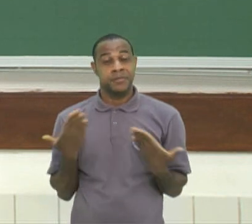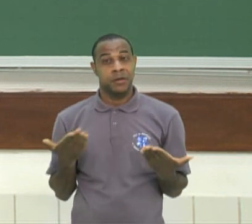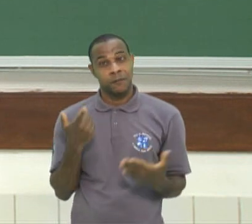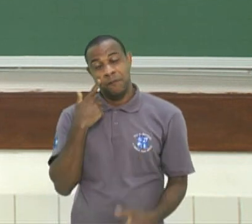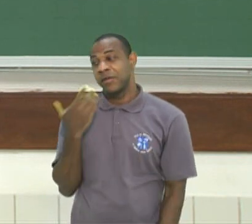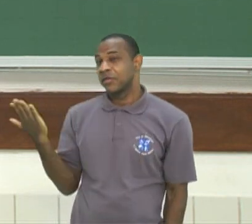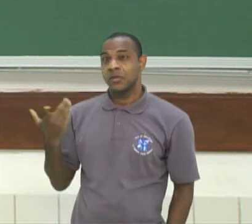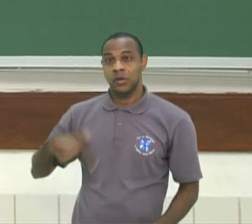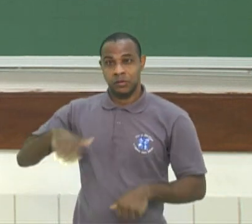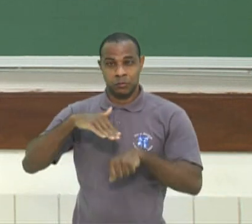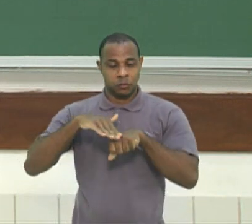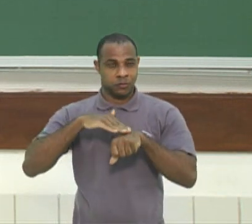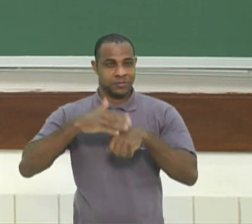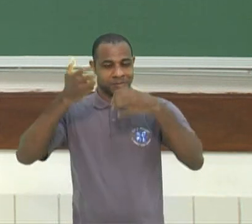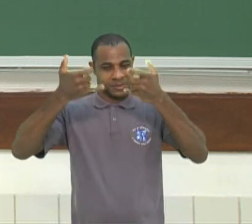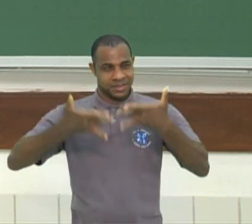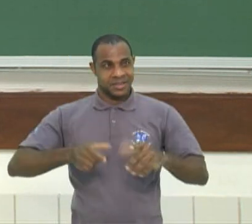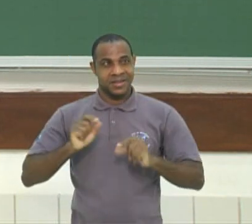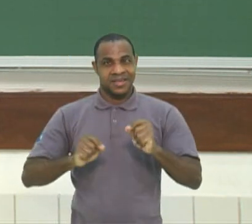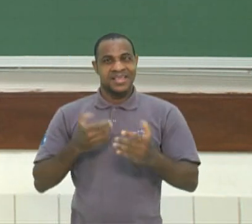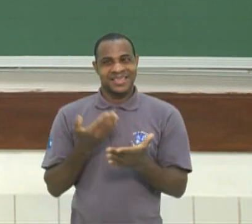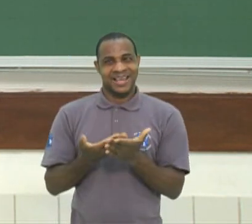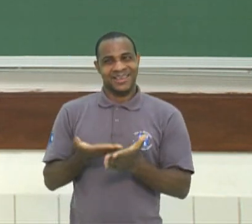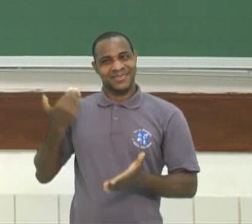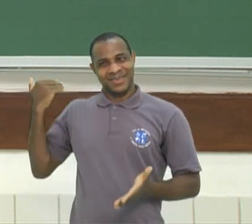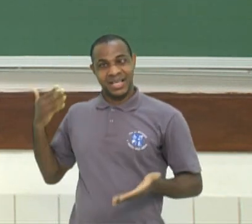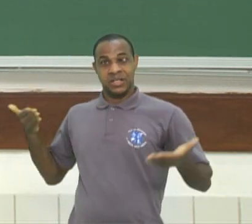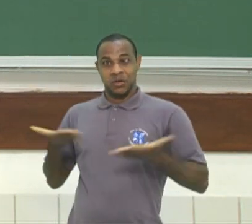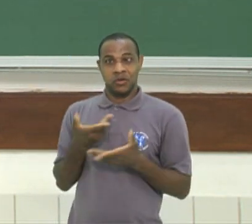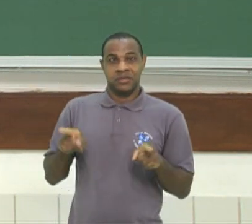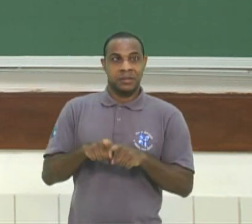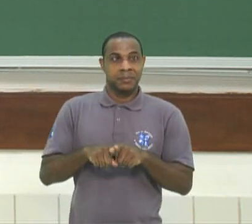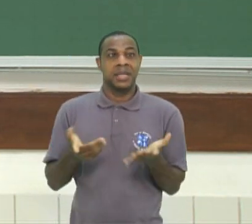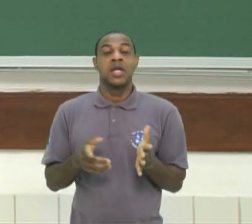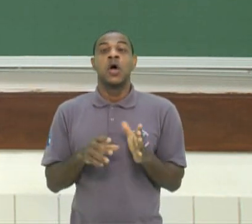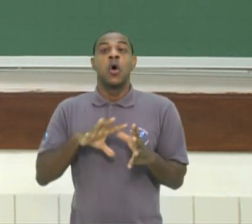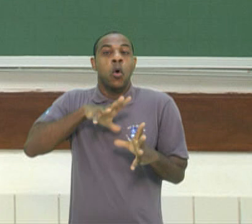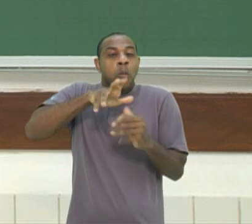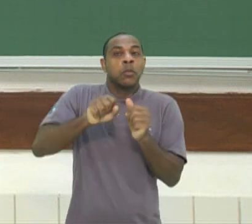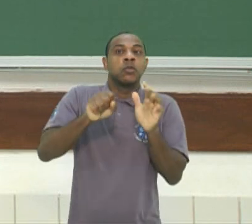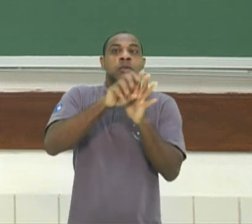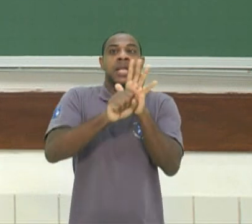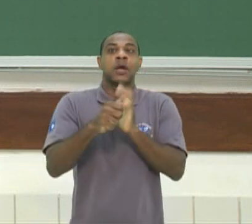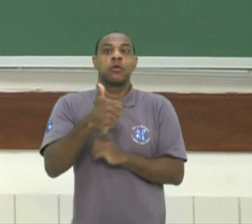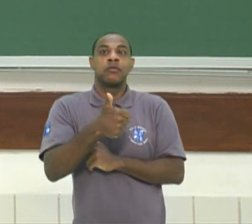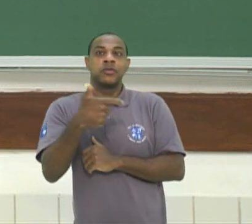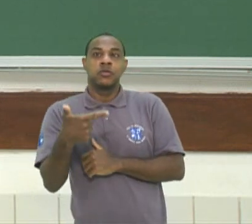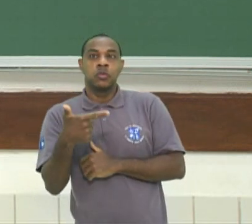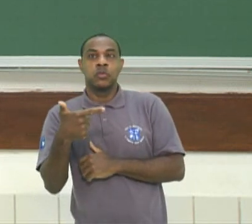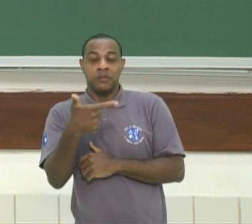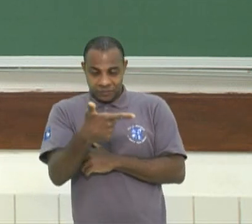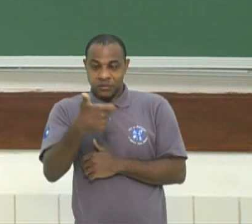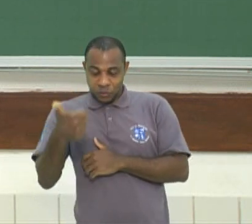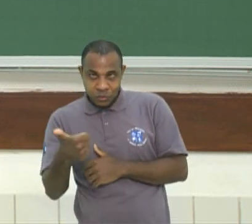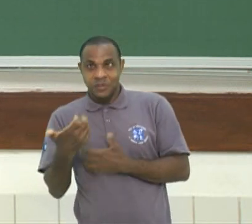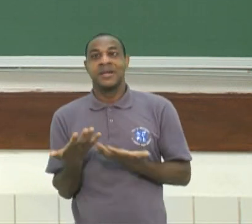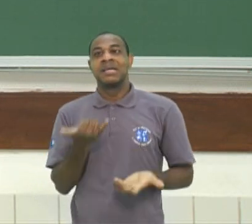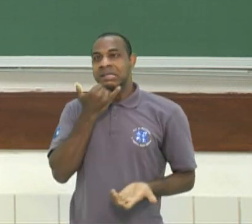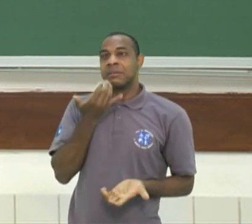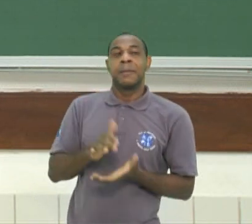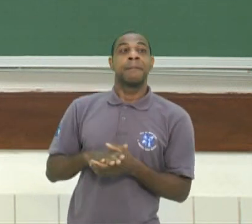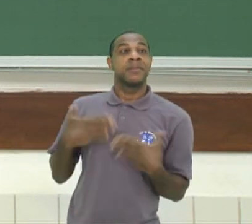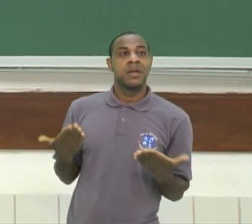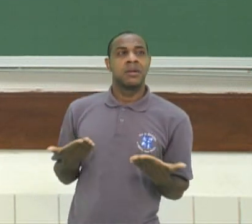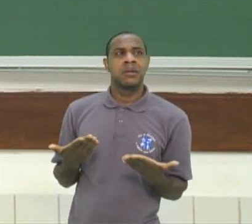estamos conversando nessas últimas aulas sobre o mundo no século XXI. E se tem algo que eu evidenciei